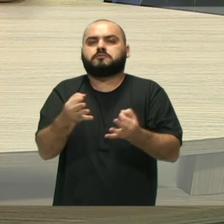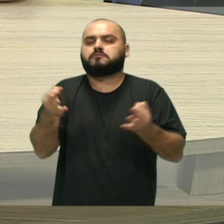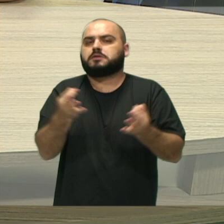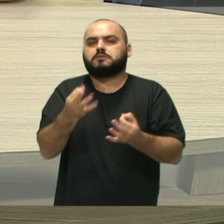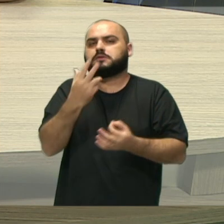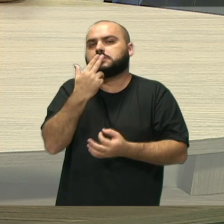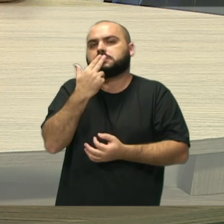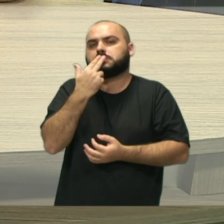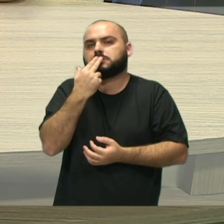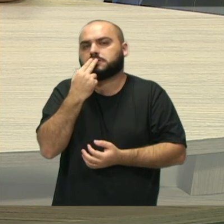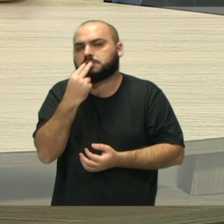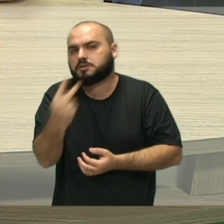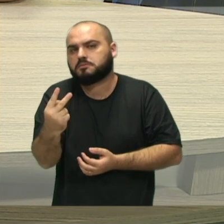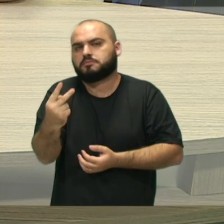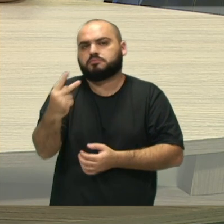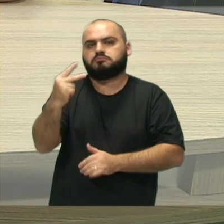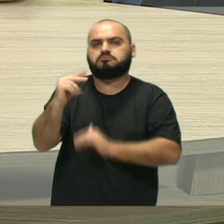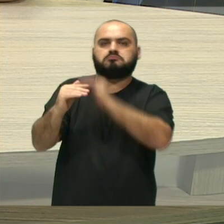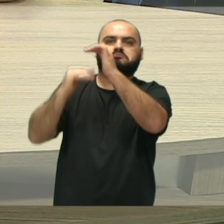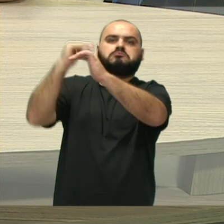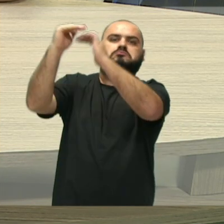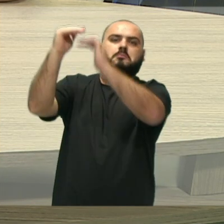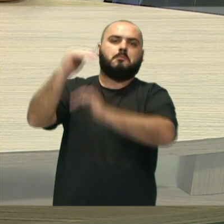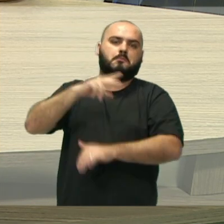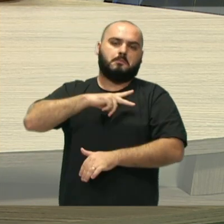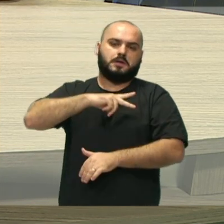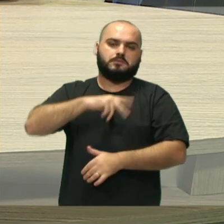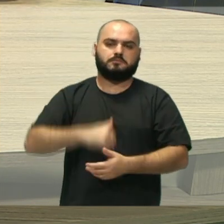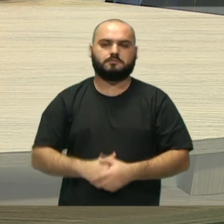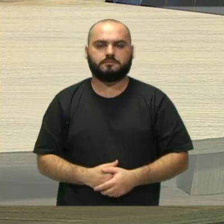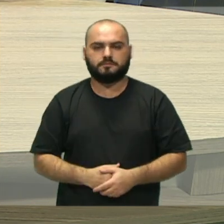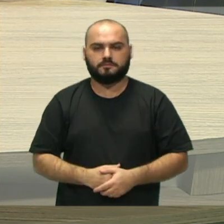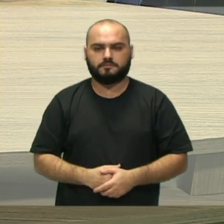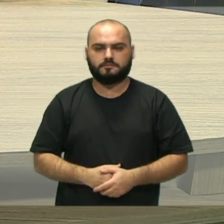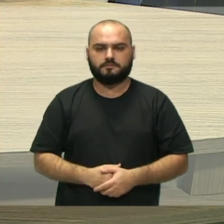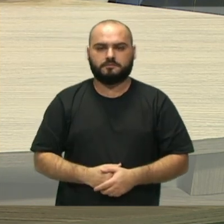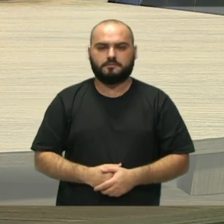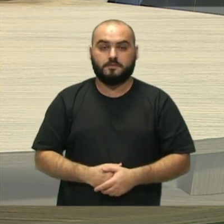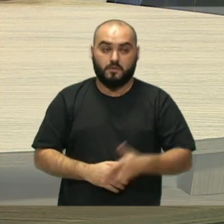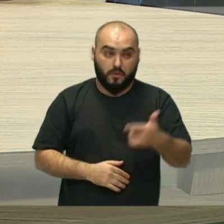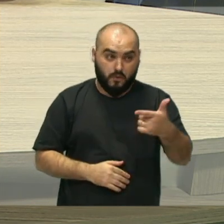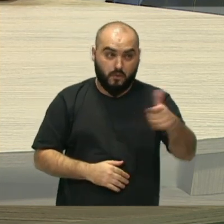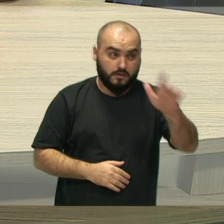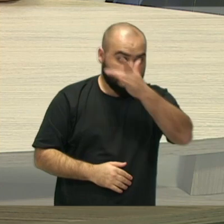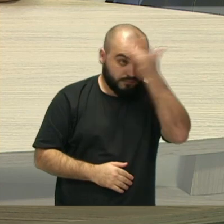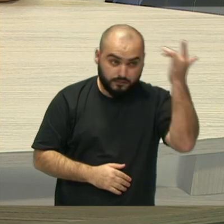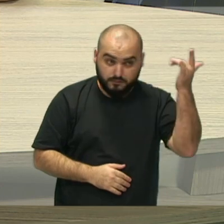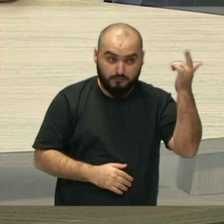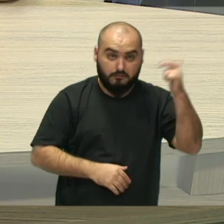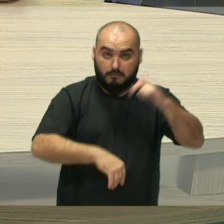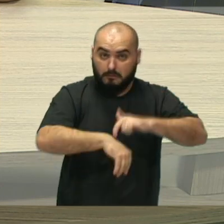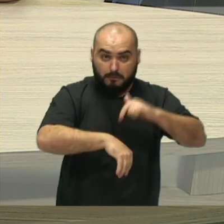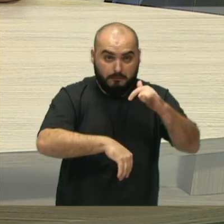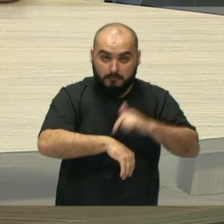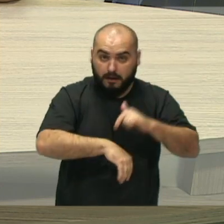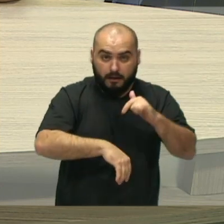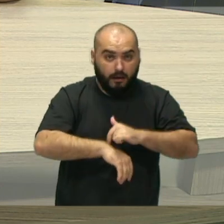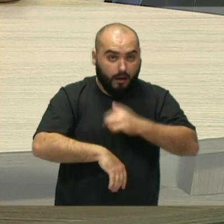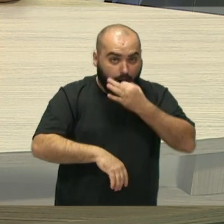de crescimento pessoal. Com certeza. Para algumas pessoas isso está sendo terrível, né? Para algumas